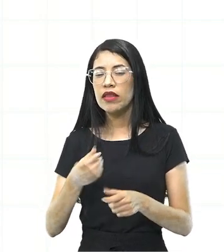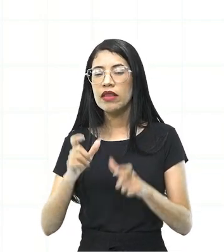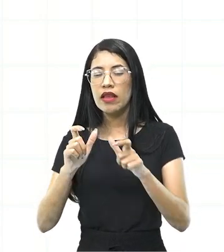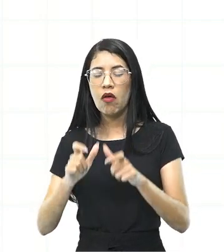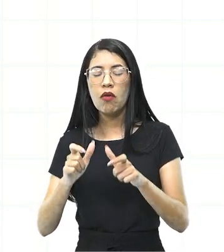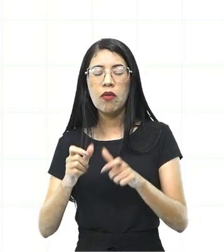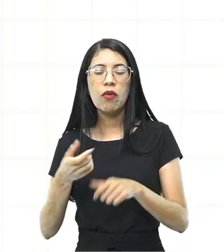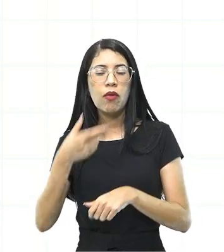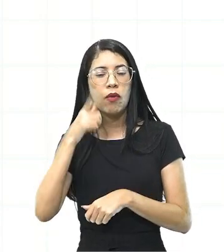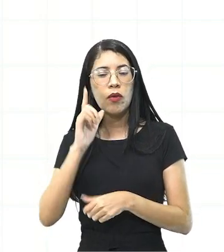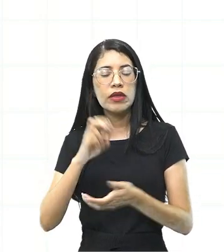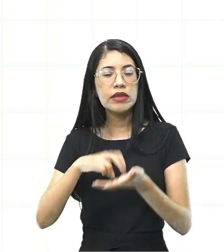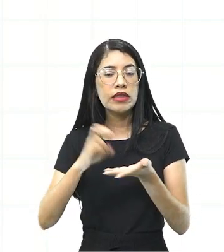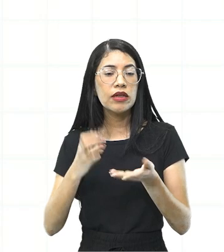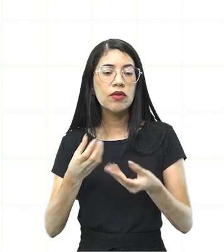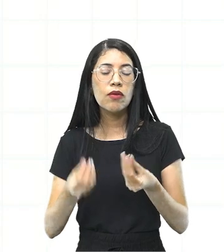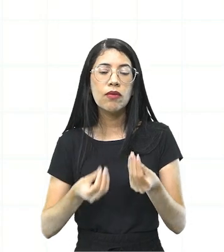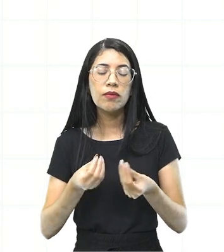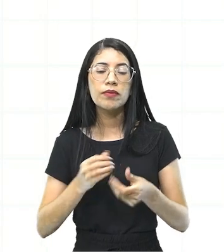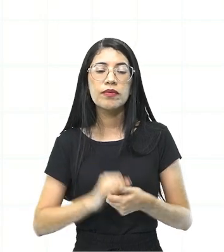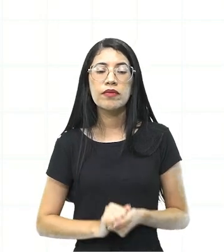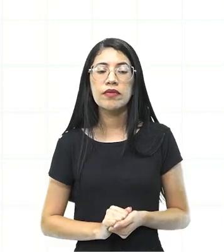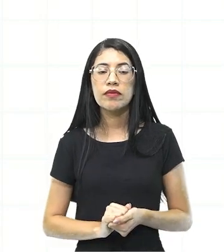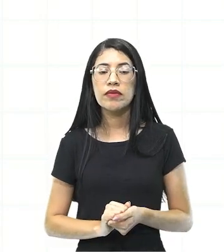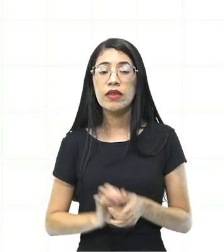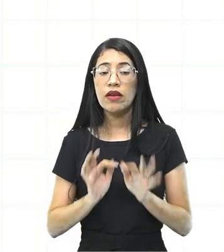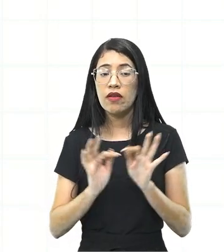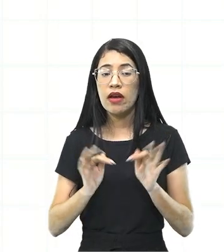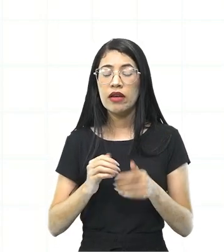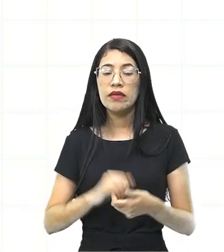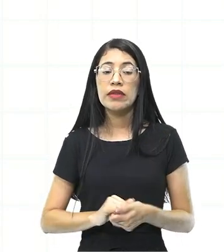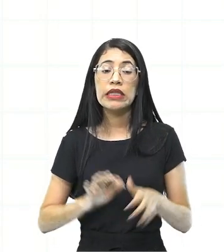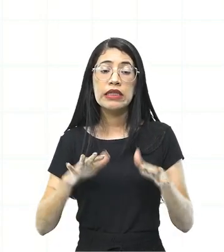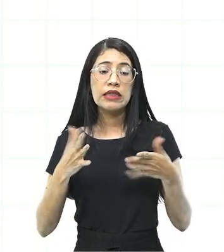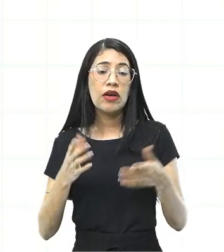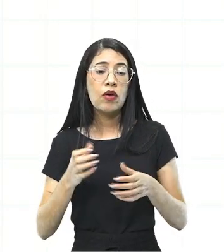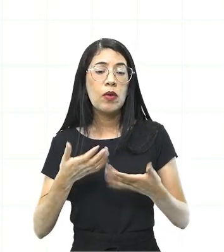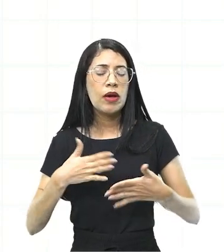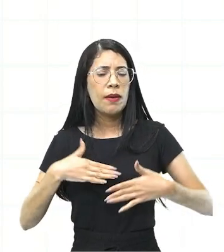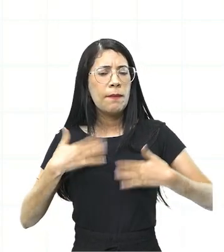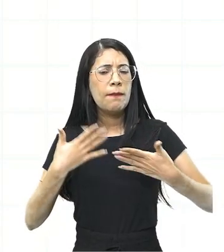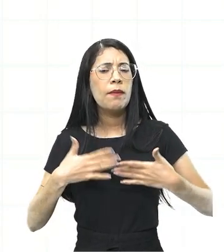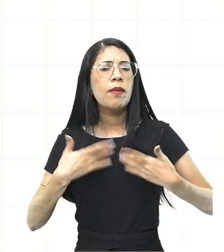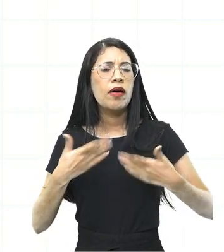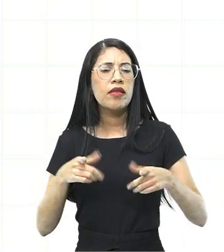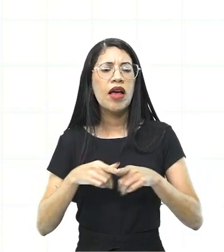cedo. Então, fiquei mais motivado e trabalhei